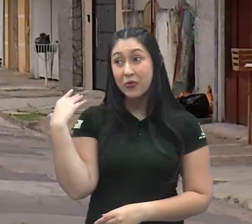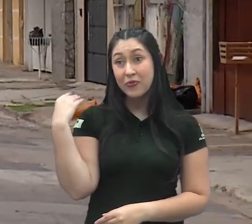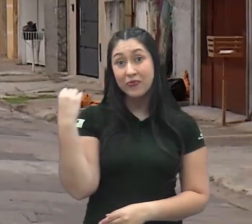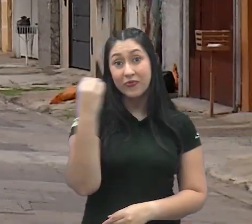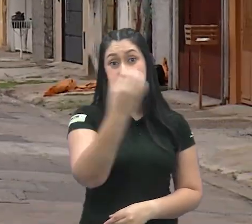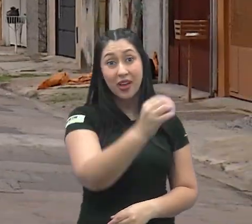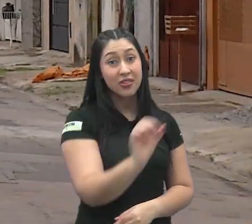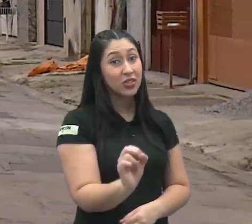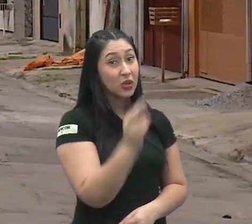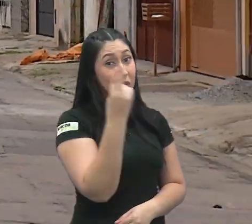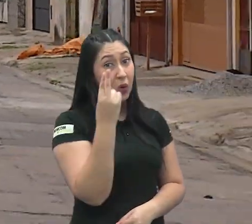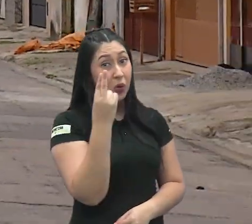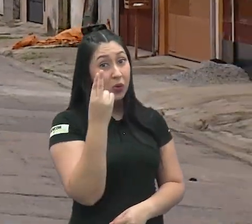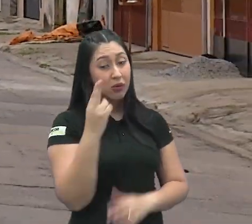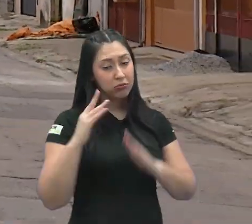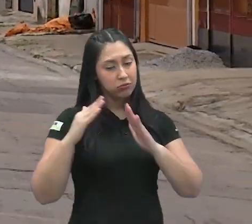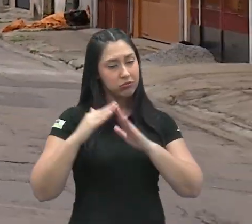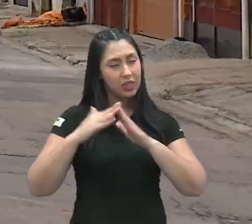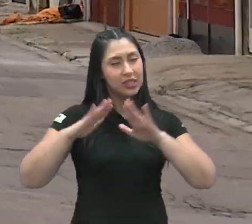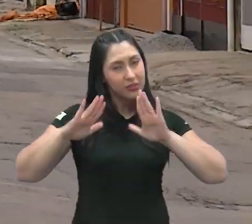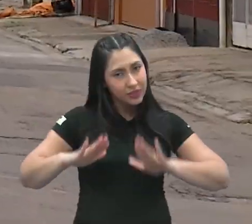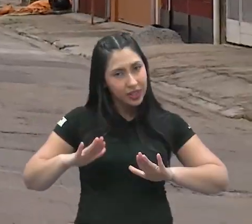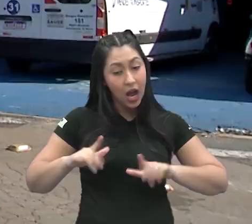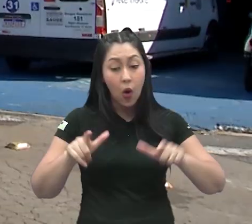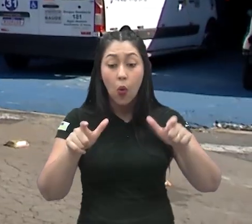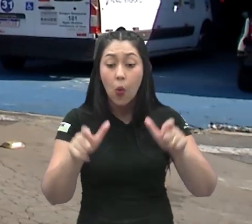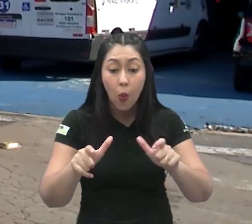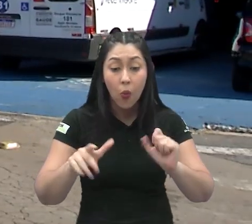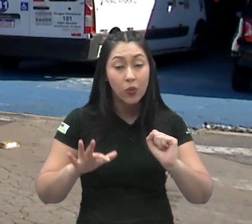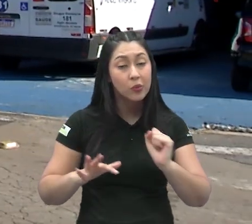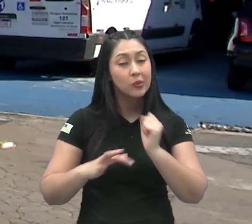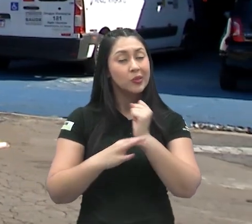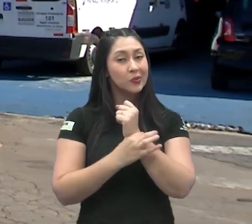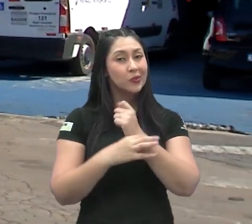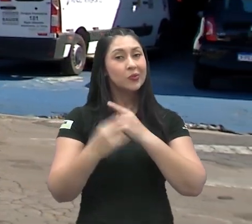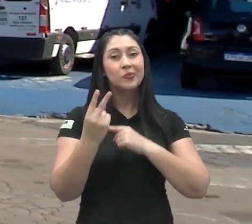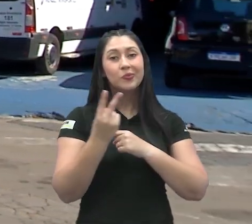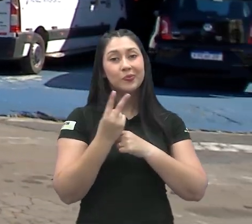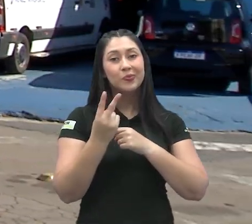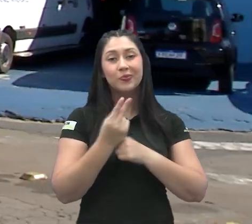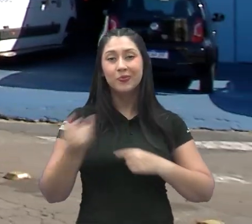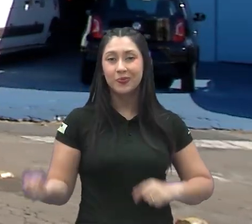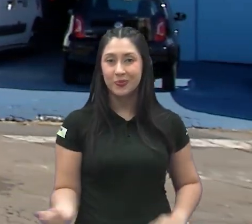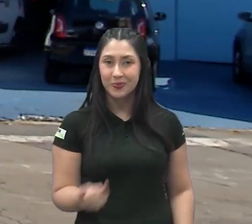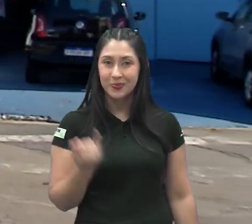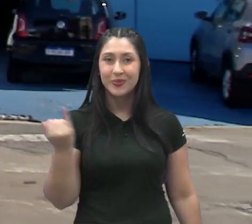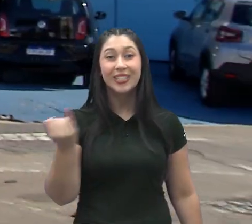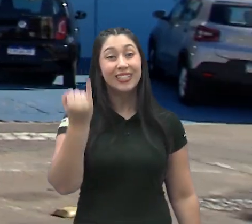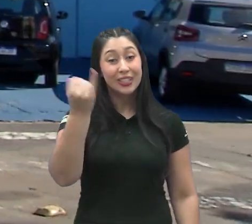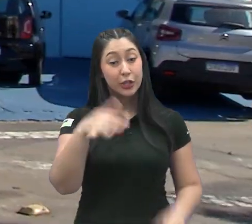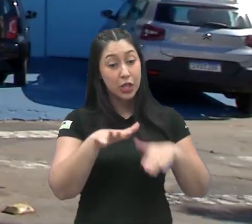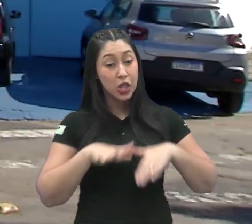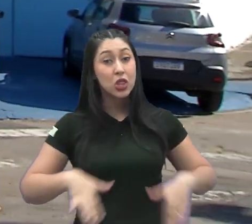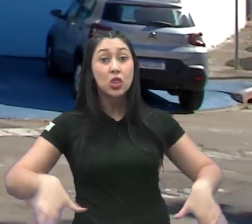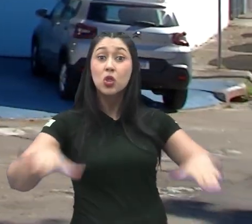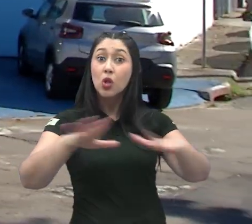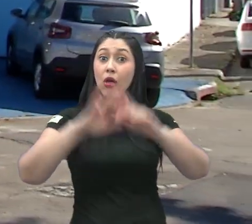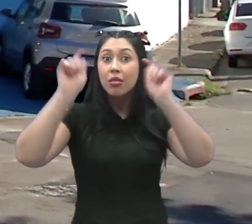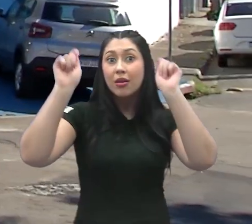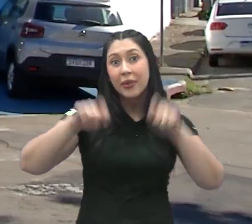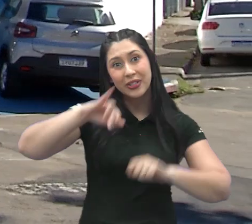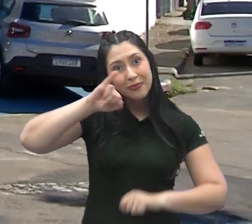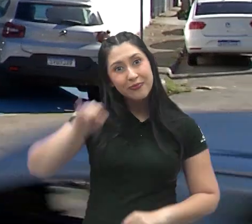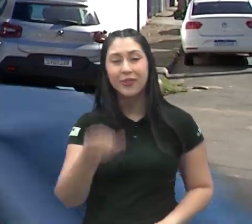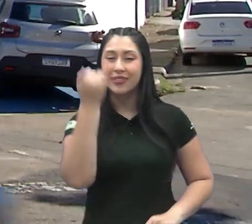quem vai viajar ou passar o fim de ano em casa. Um ambiente mais seguro e protegido é fundamental para que